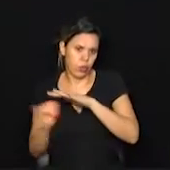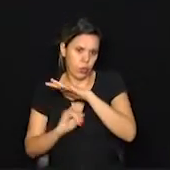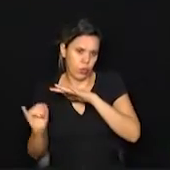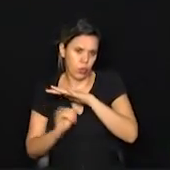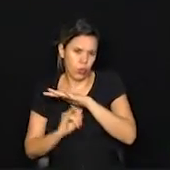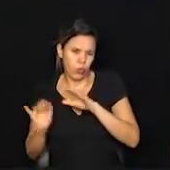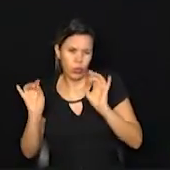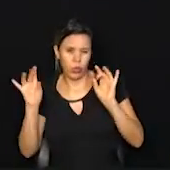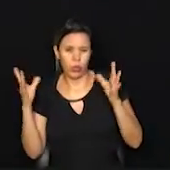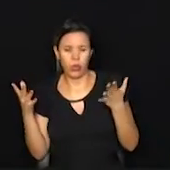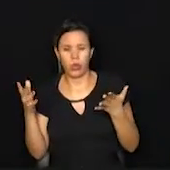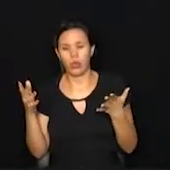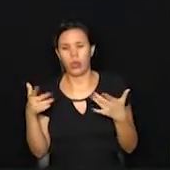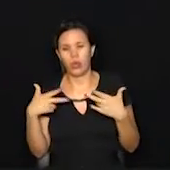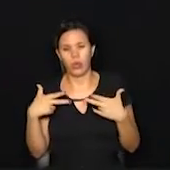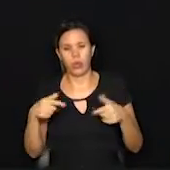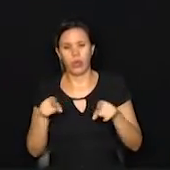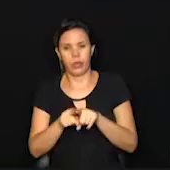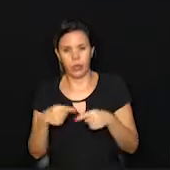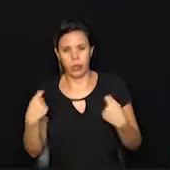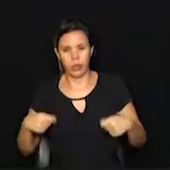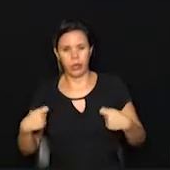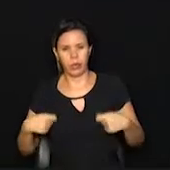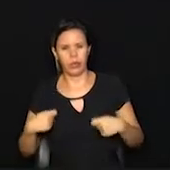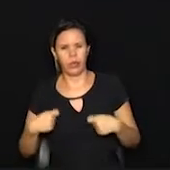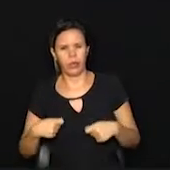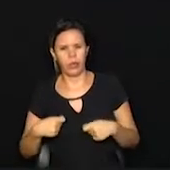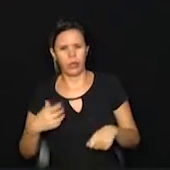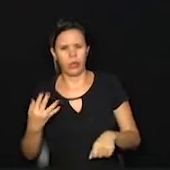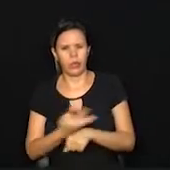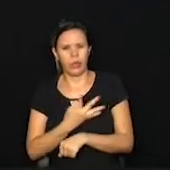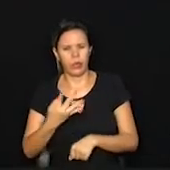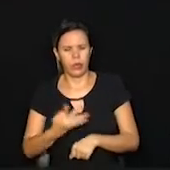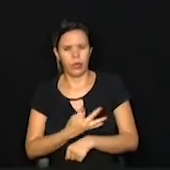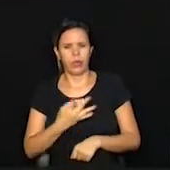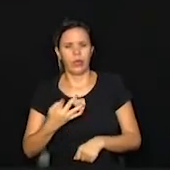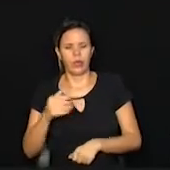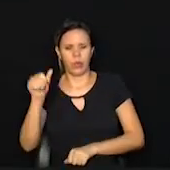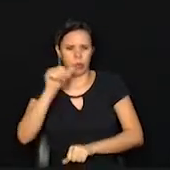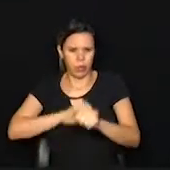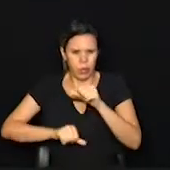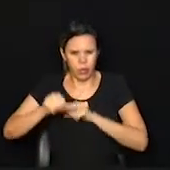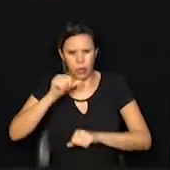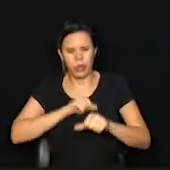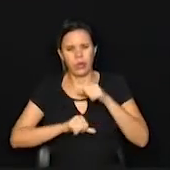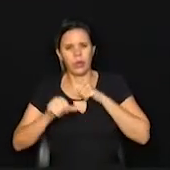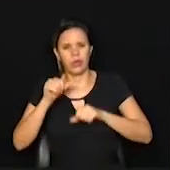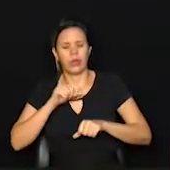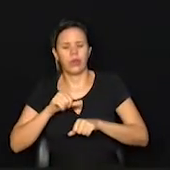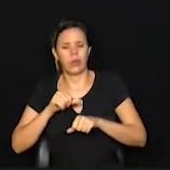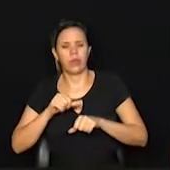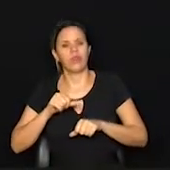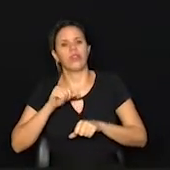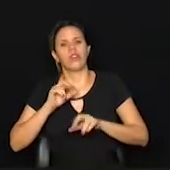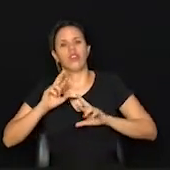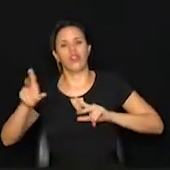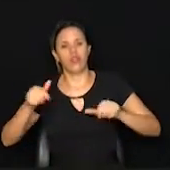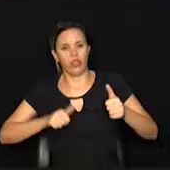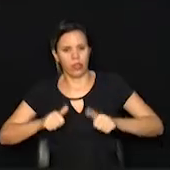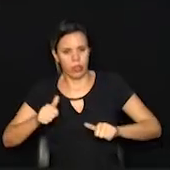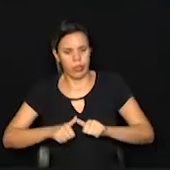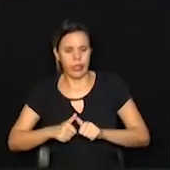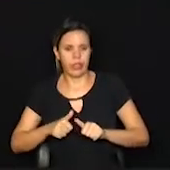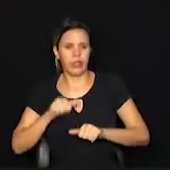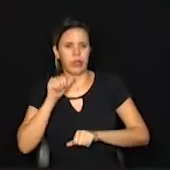em especial as forças armadas precisam passar por uma restruturação de alto a baixo e a